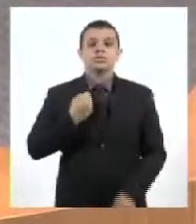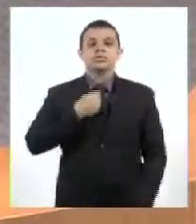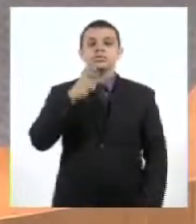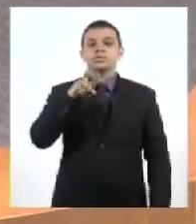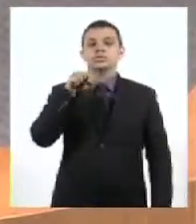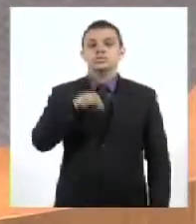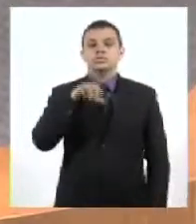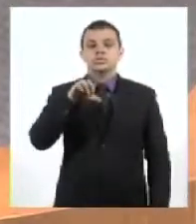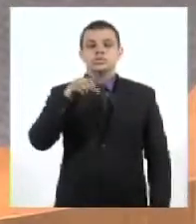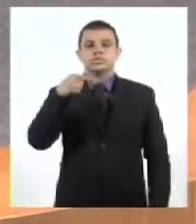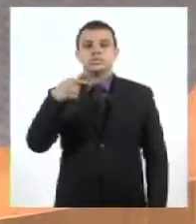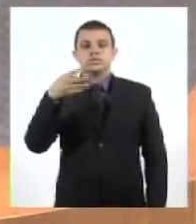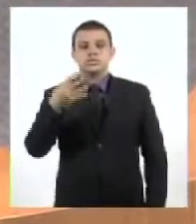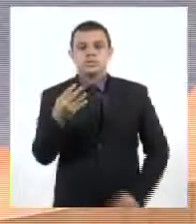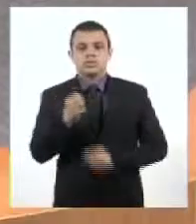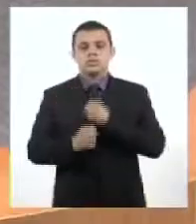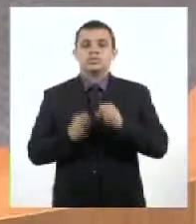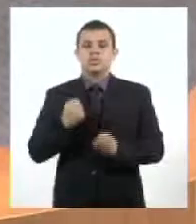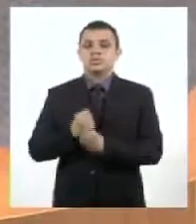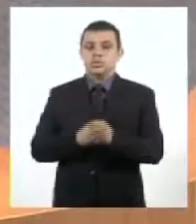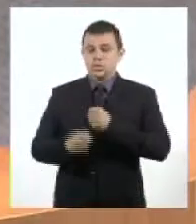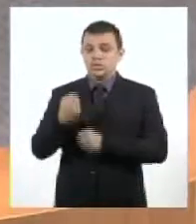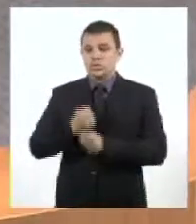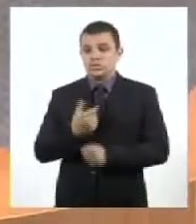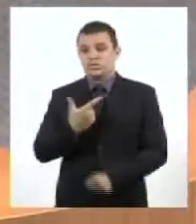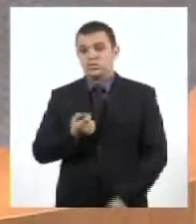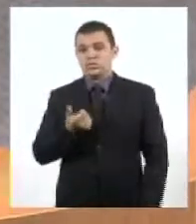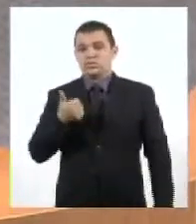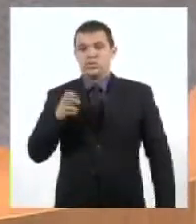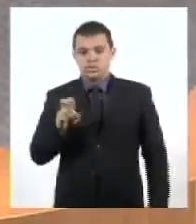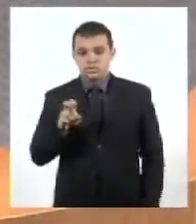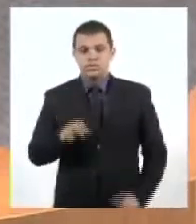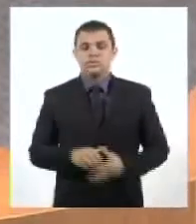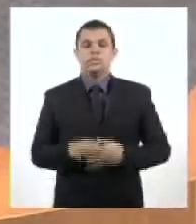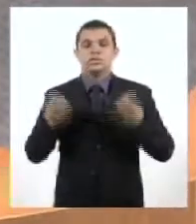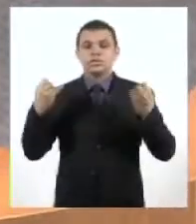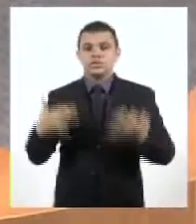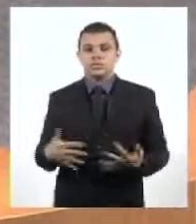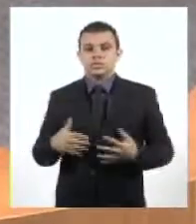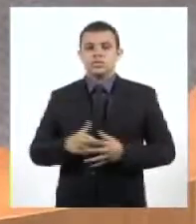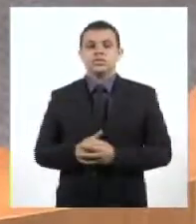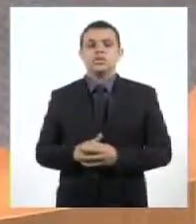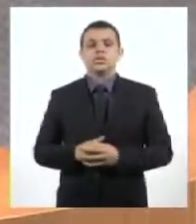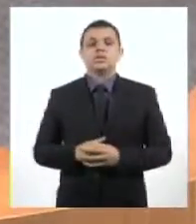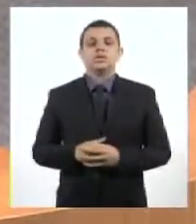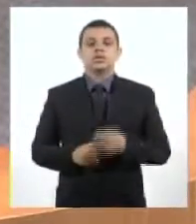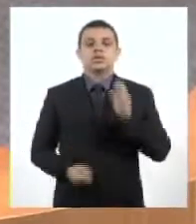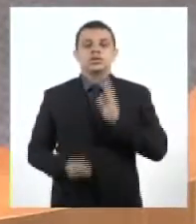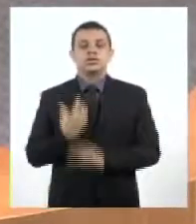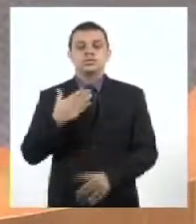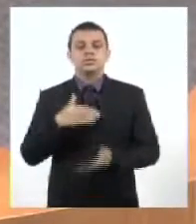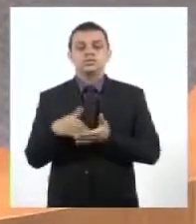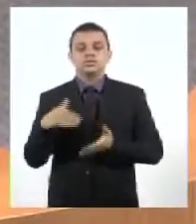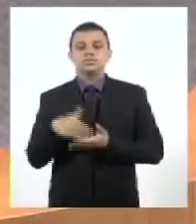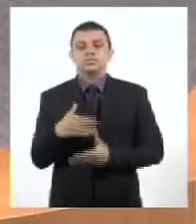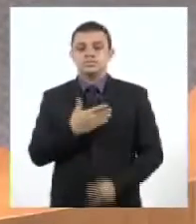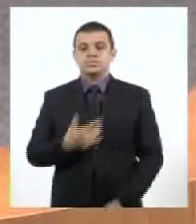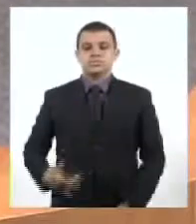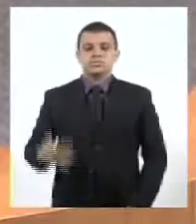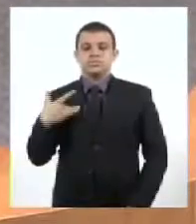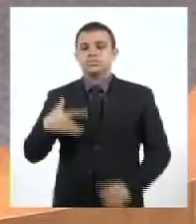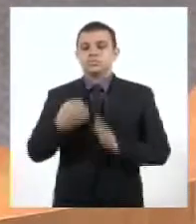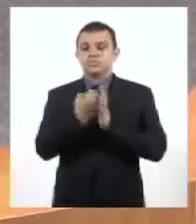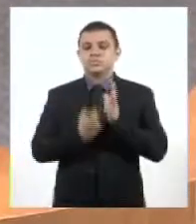5.974/2015, que cria a Secretaria de Governança Solidária e Orçamento Participativo, com várias